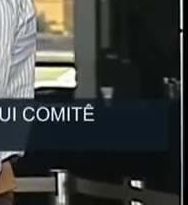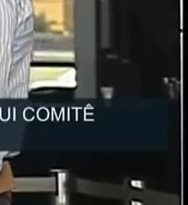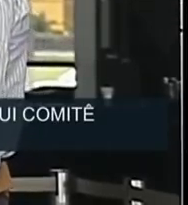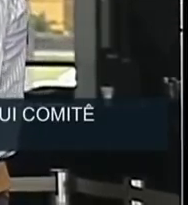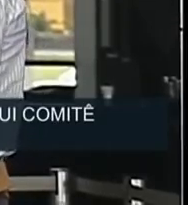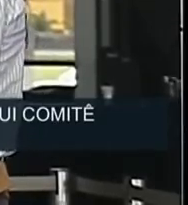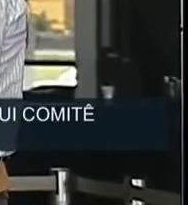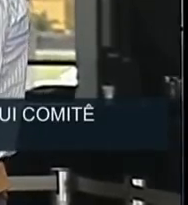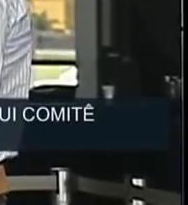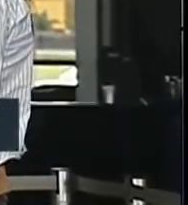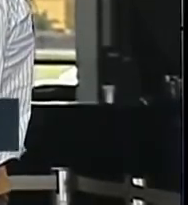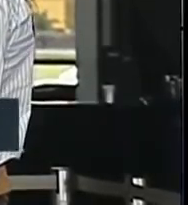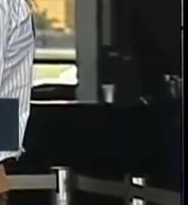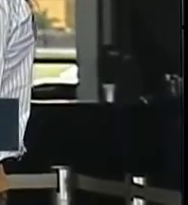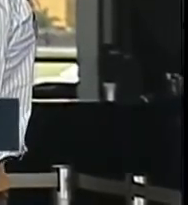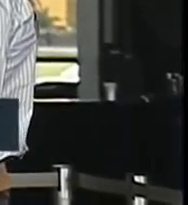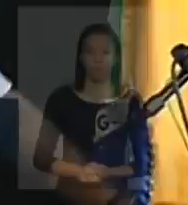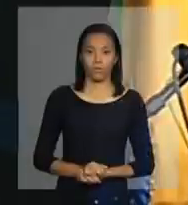bon